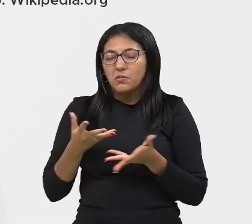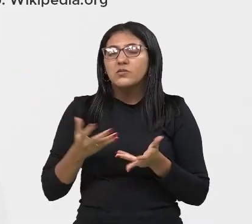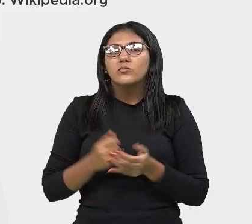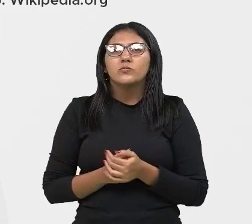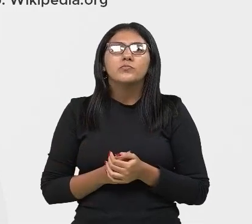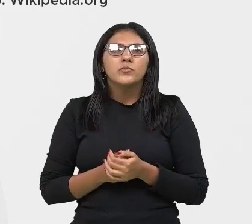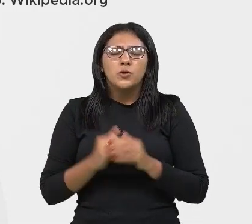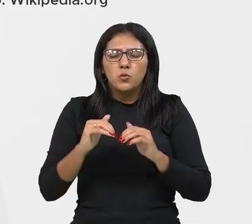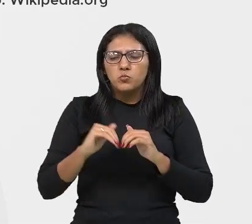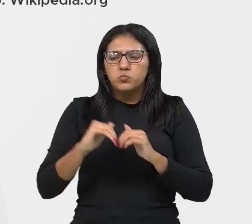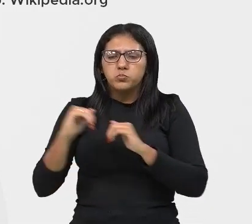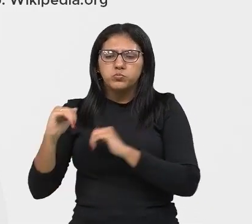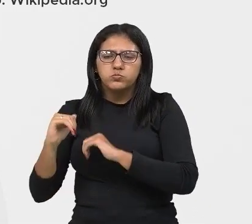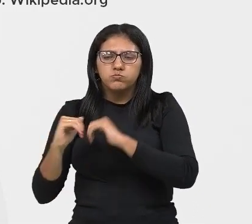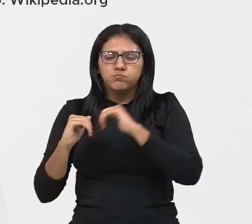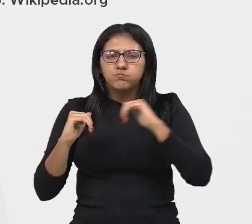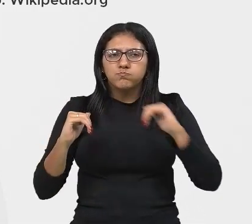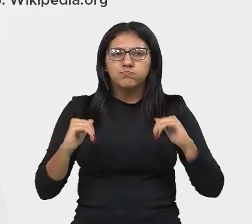o território em